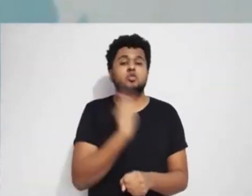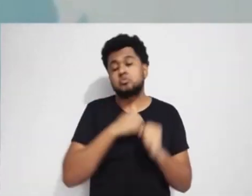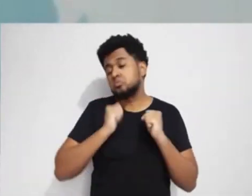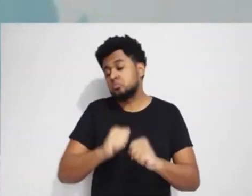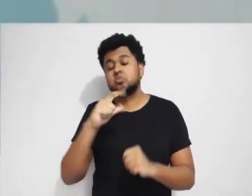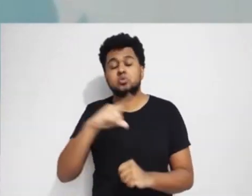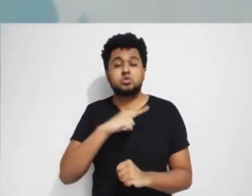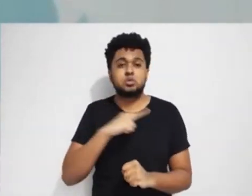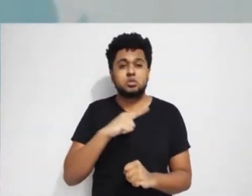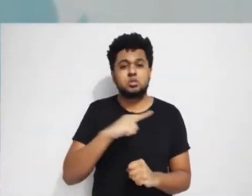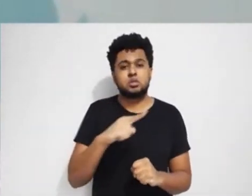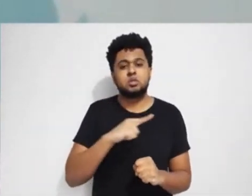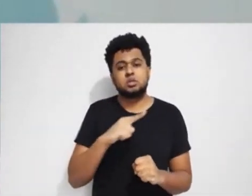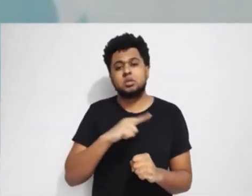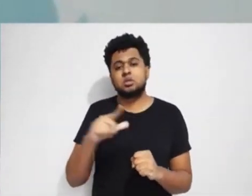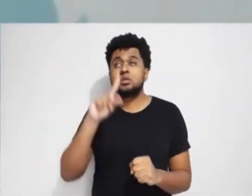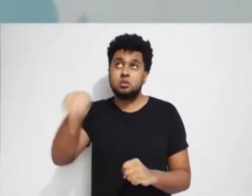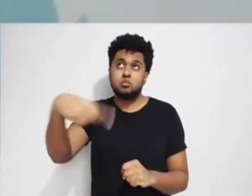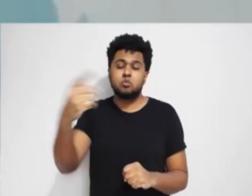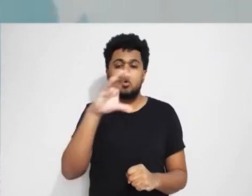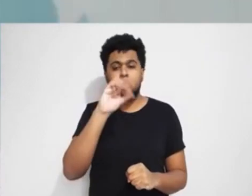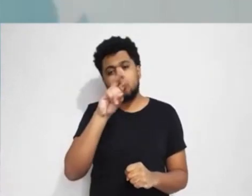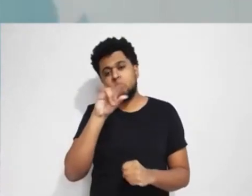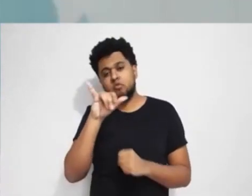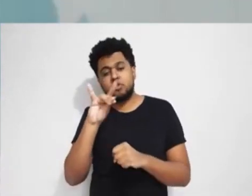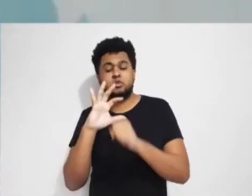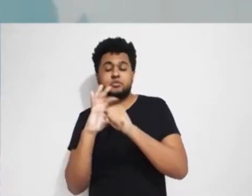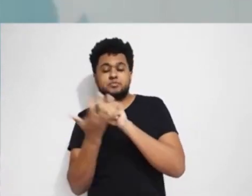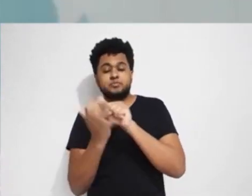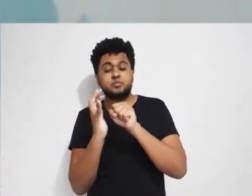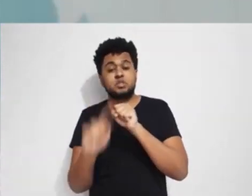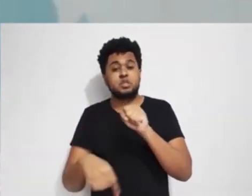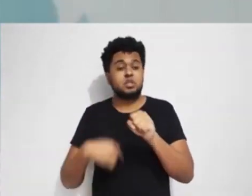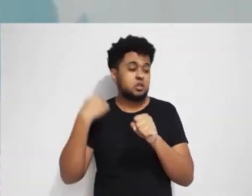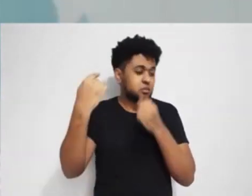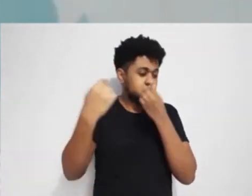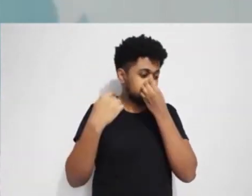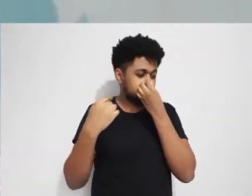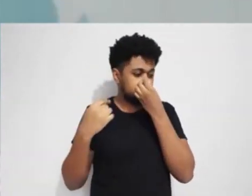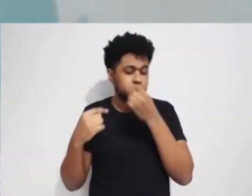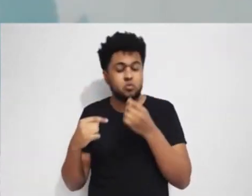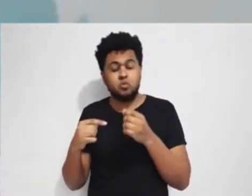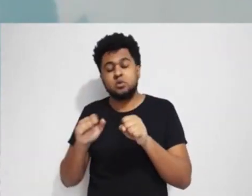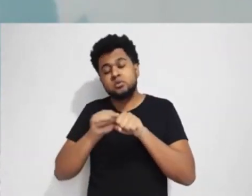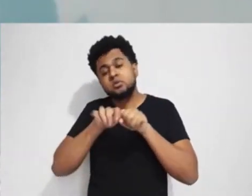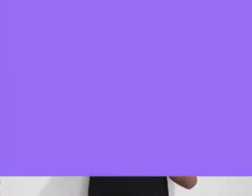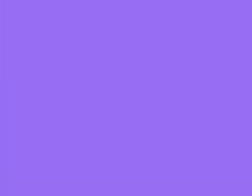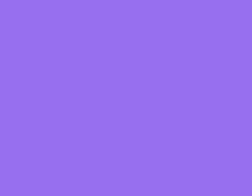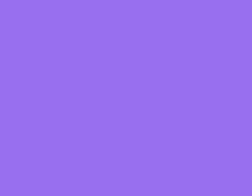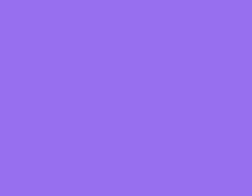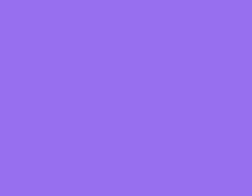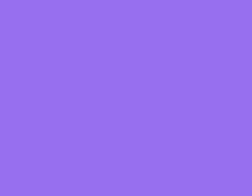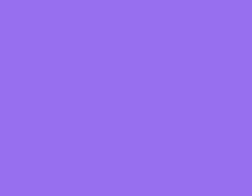essa era pós-Covid, né? Como que a gente vai ser depois da epidemia.